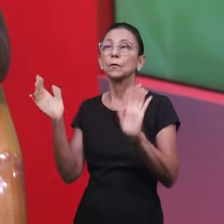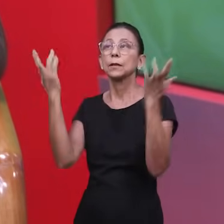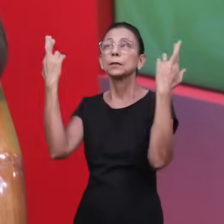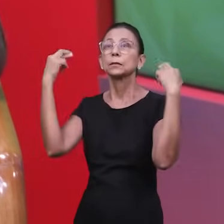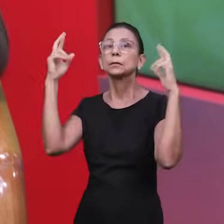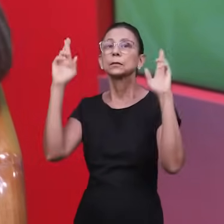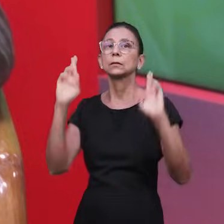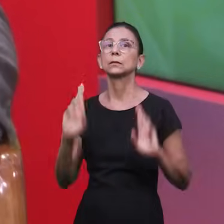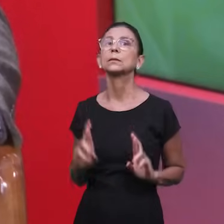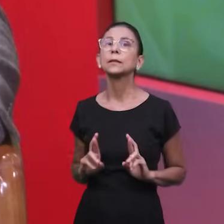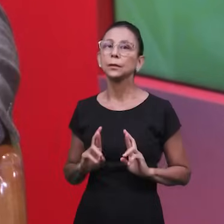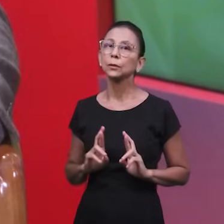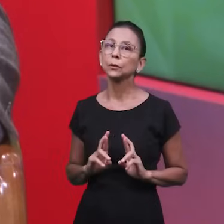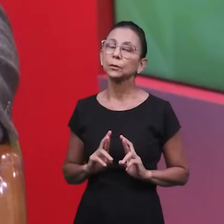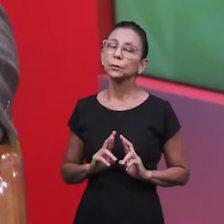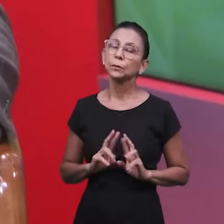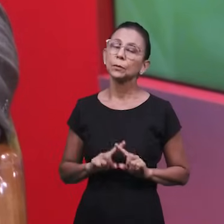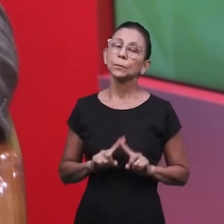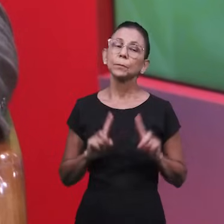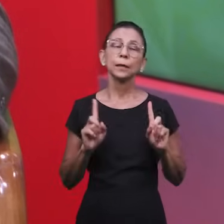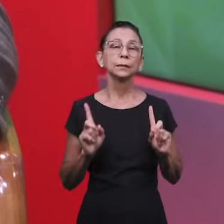Cordeiro. Por outro lado,